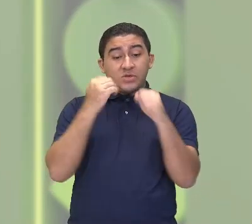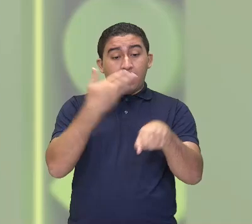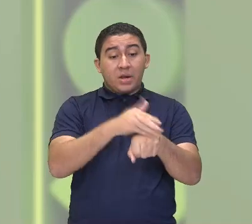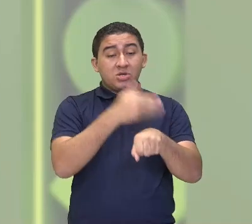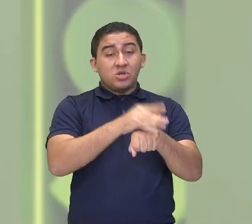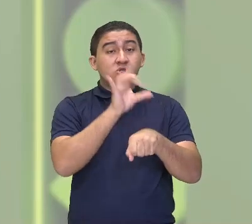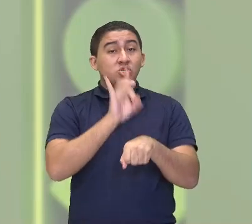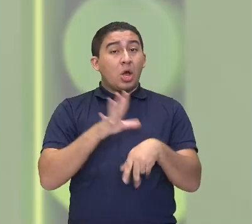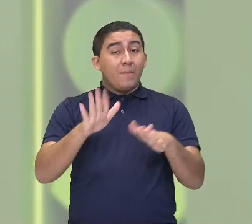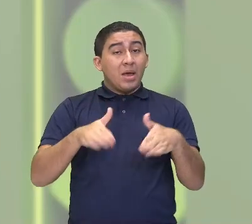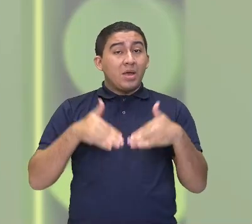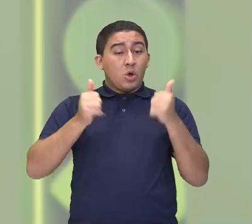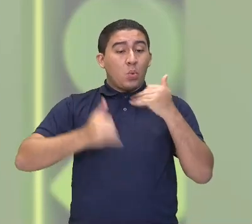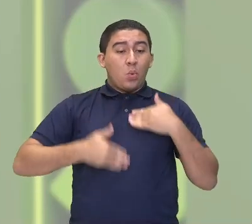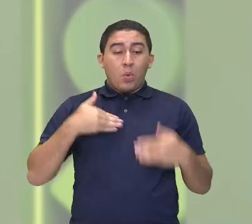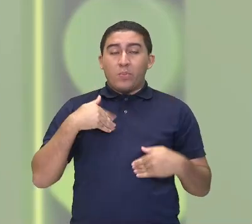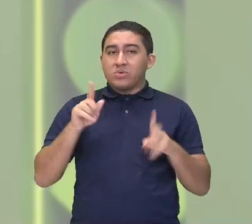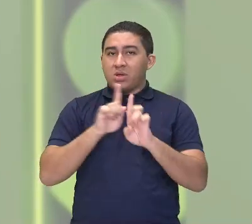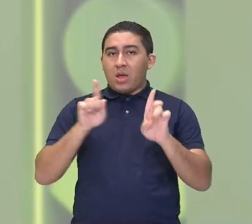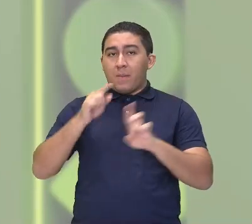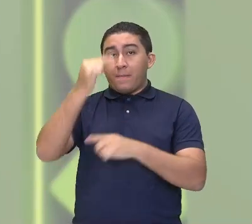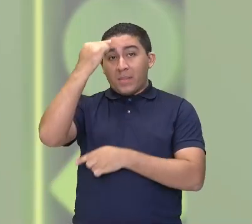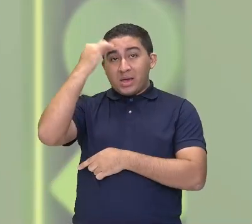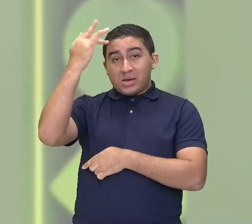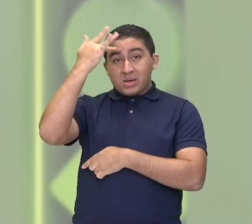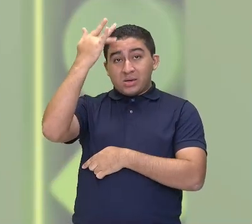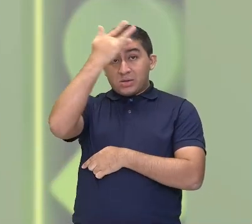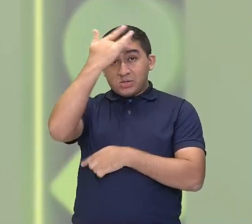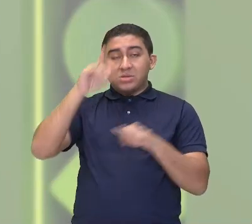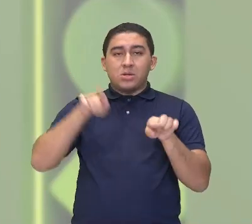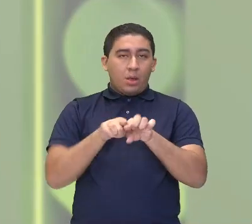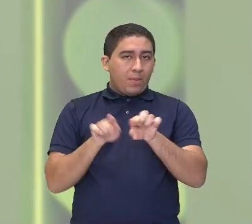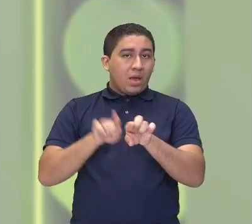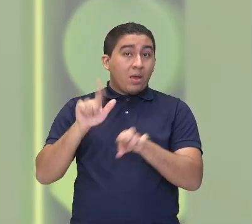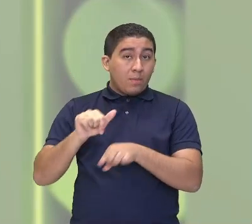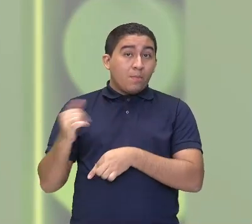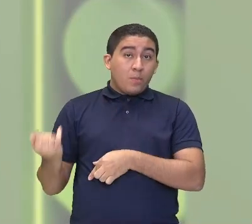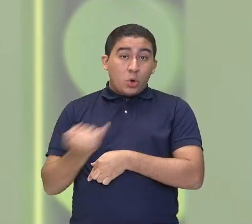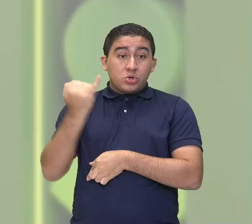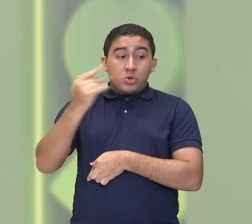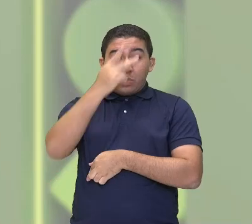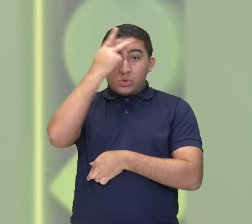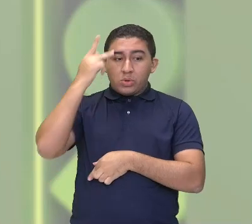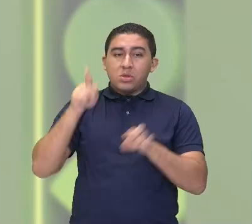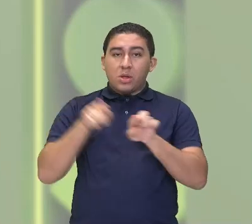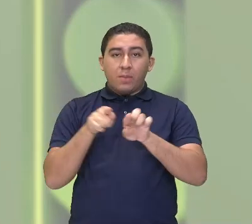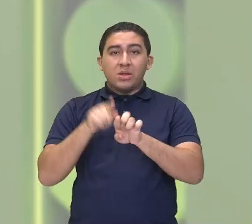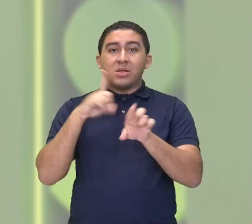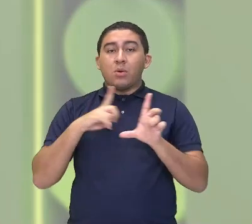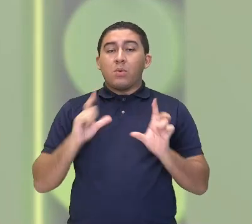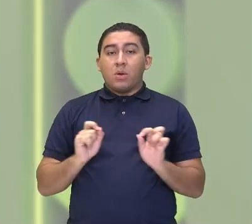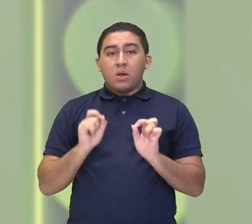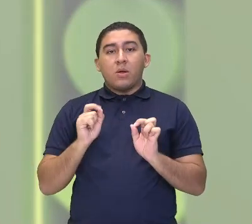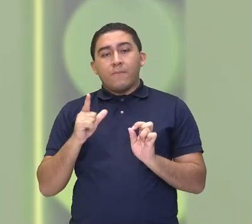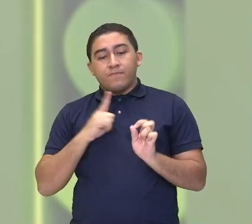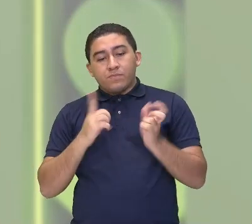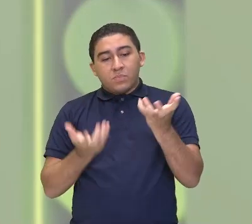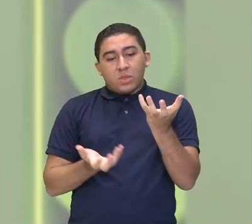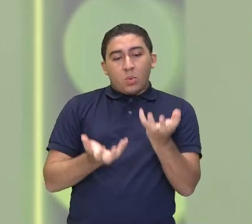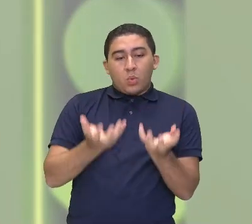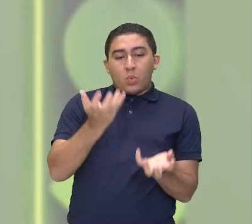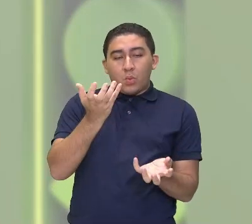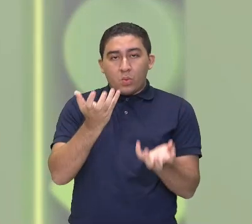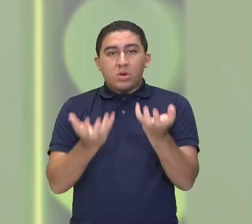seu corpo, mas não, ela vai melhorar a nossa mente também. Né? Então é importante que corpo e mente estejam ali alinhados, né, como a gente